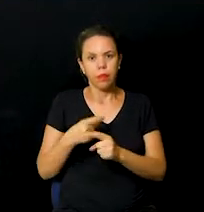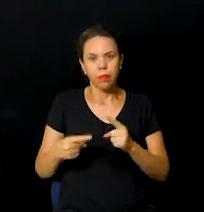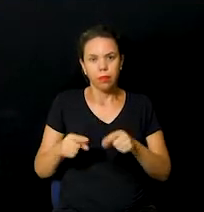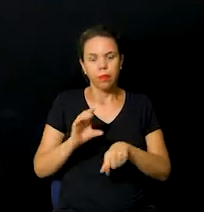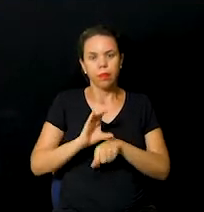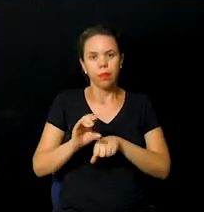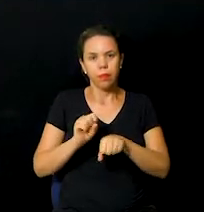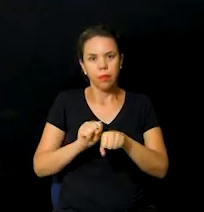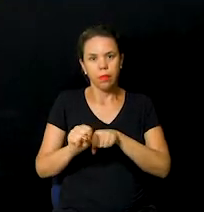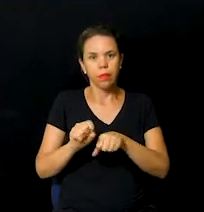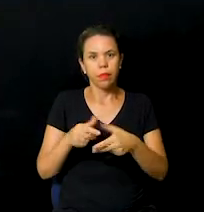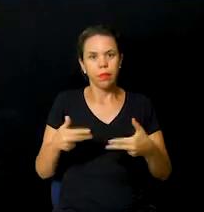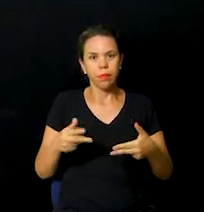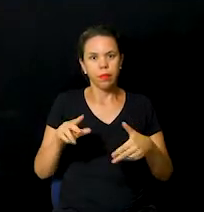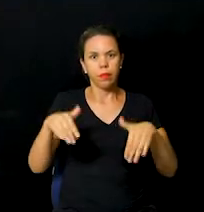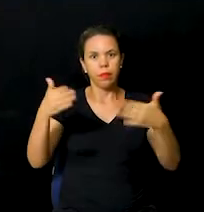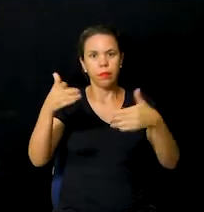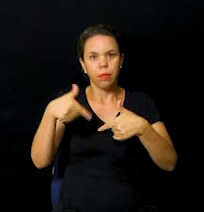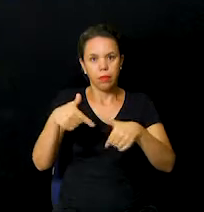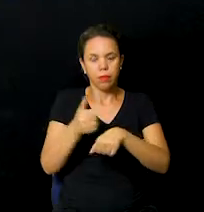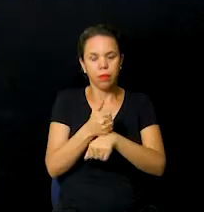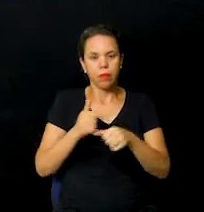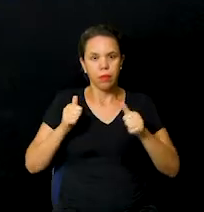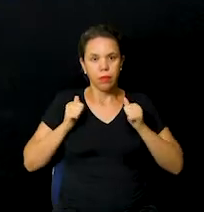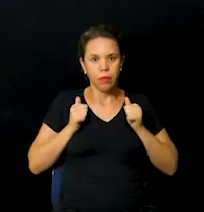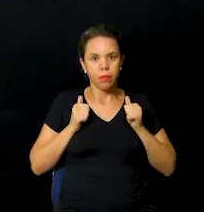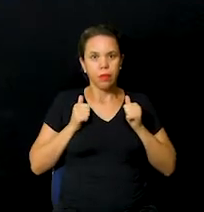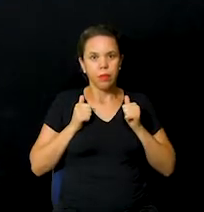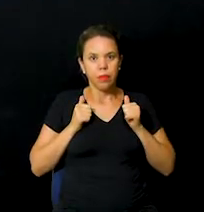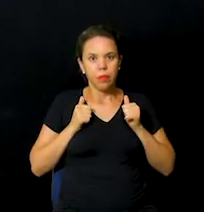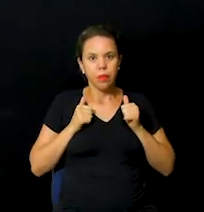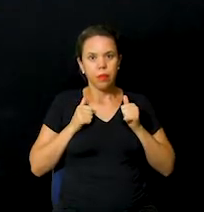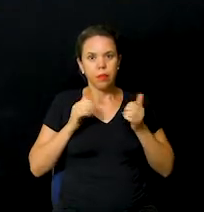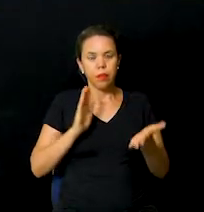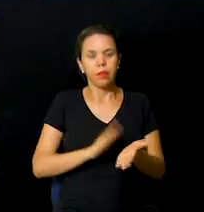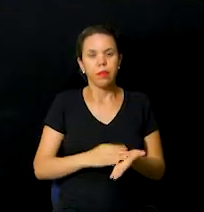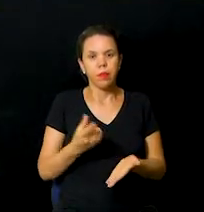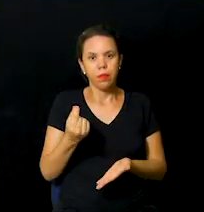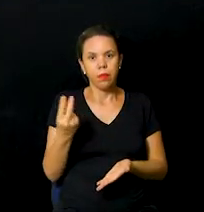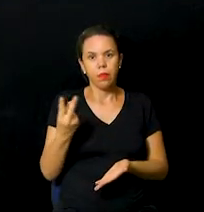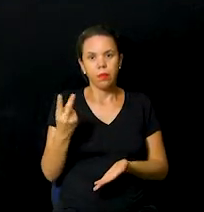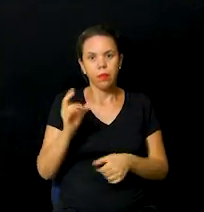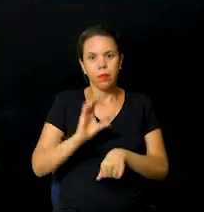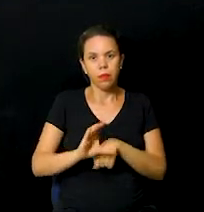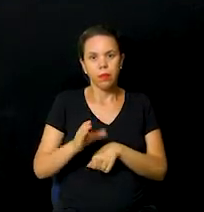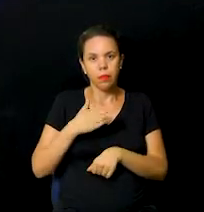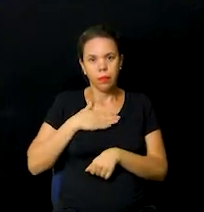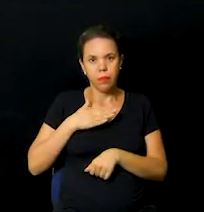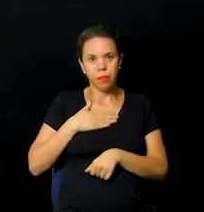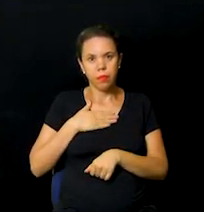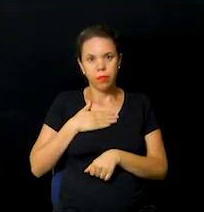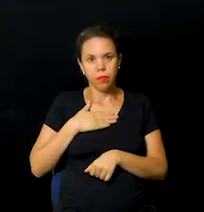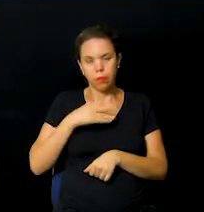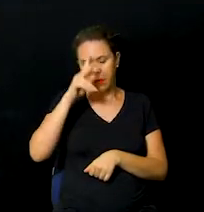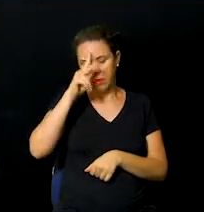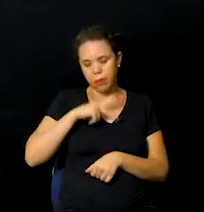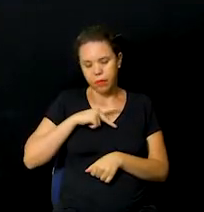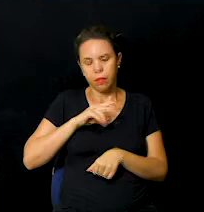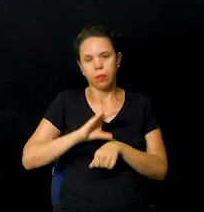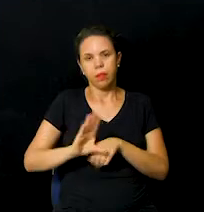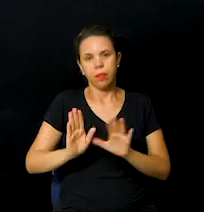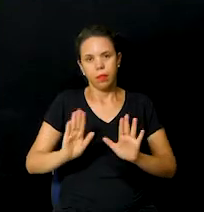ano eu formo profissionais que estão fora do mercado de trabalho e eu cobro só os custos do curso. A minha parte eu não